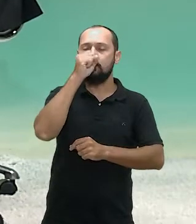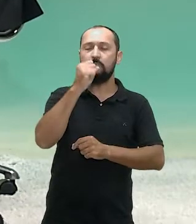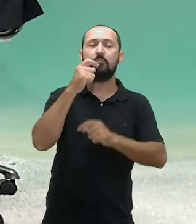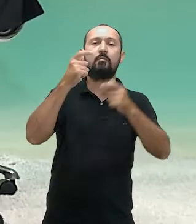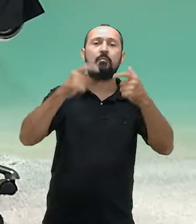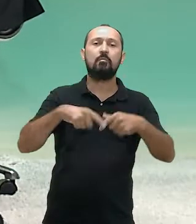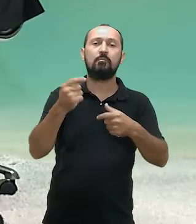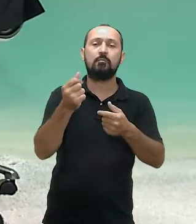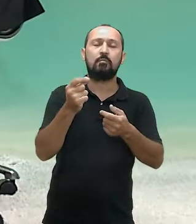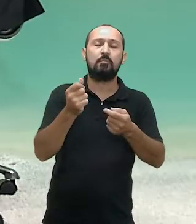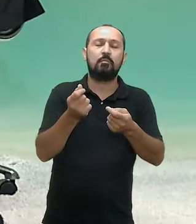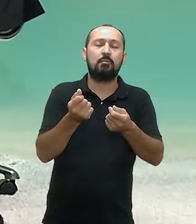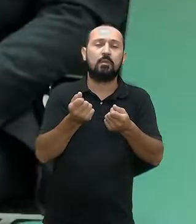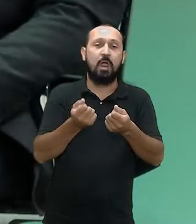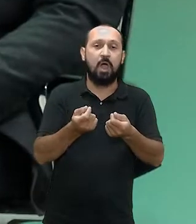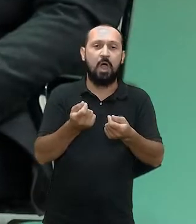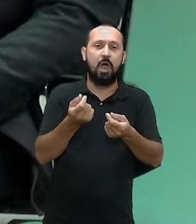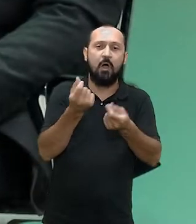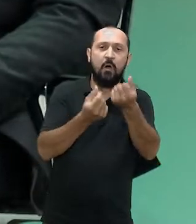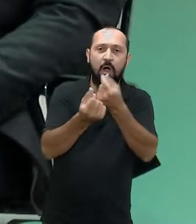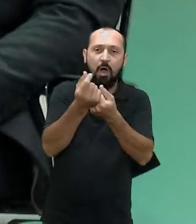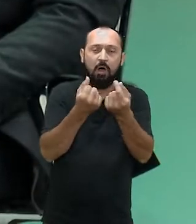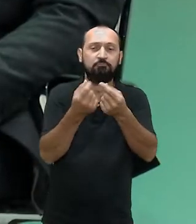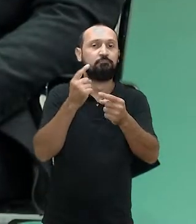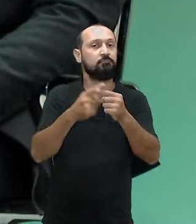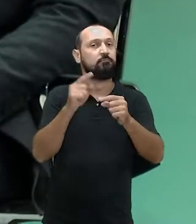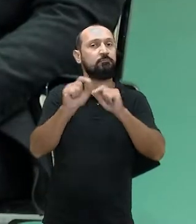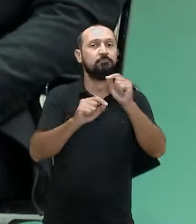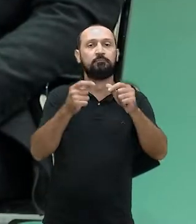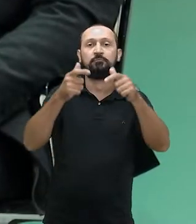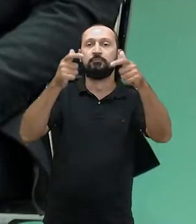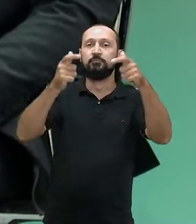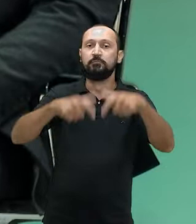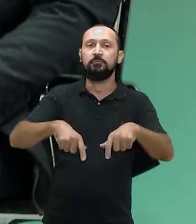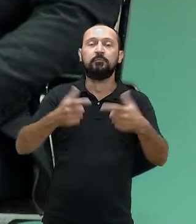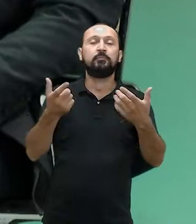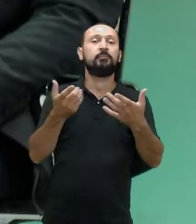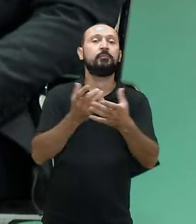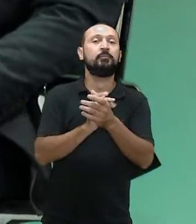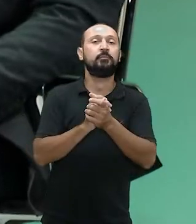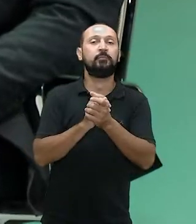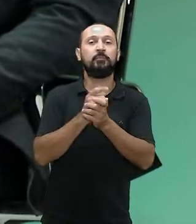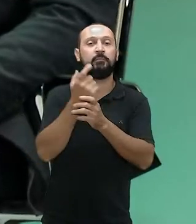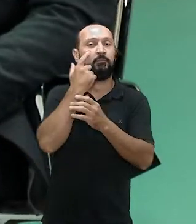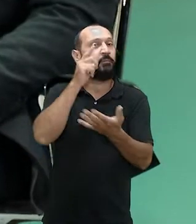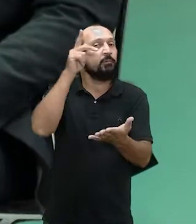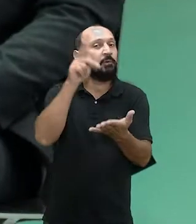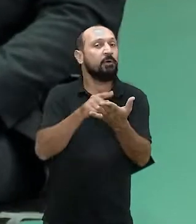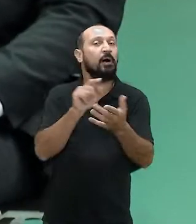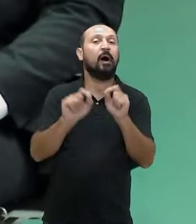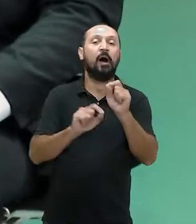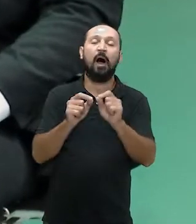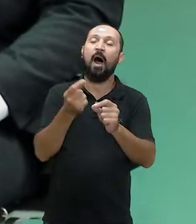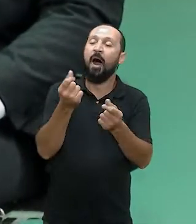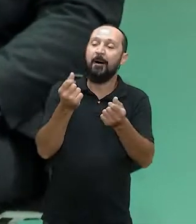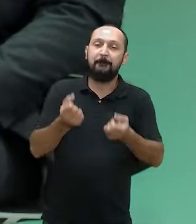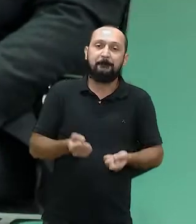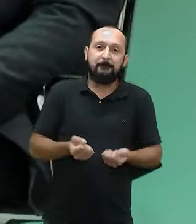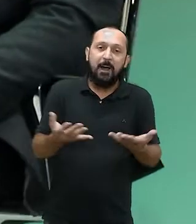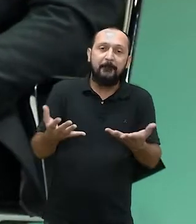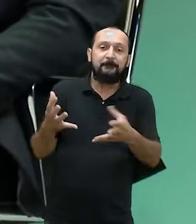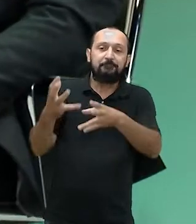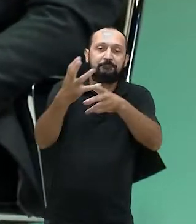justamente nas finanças, aonde afinal de contas, né, todo o orçamento